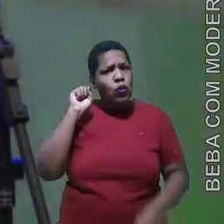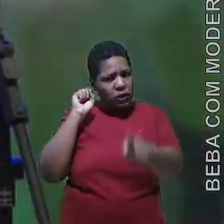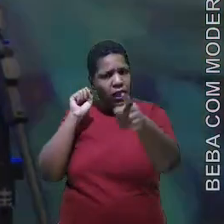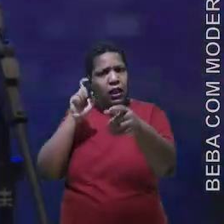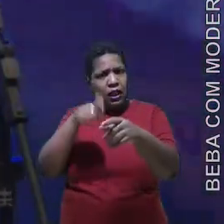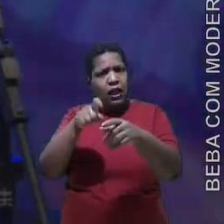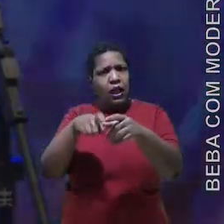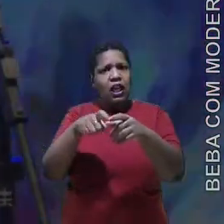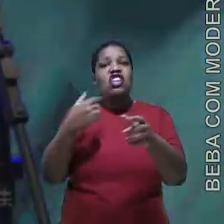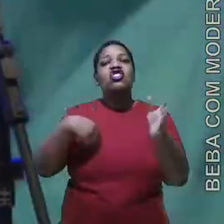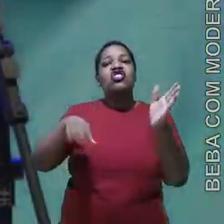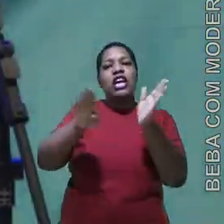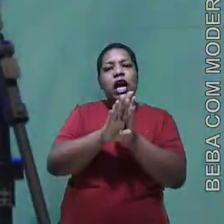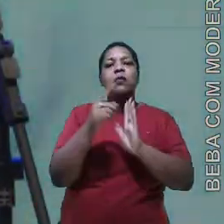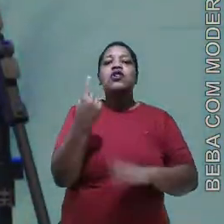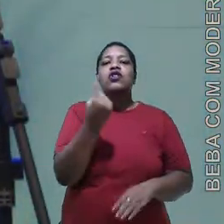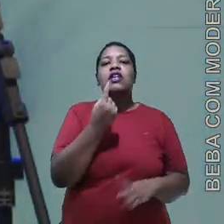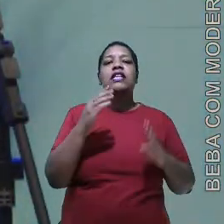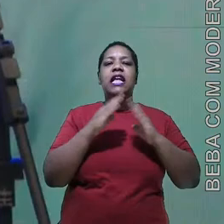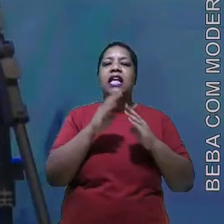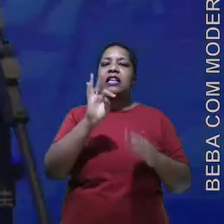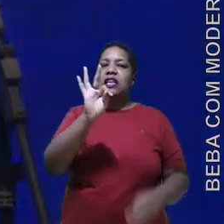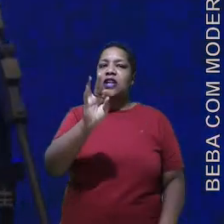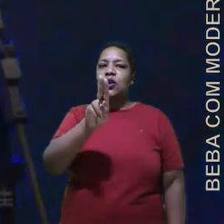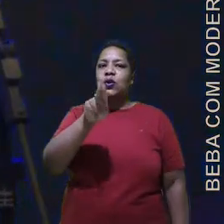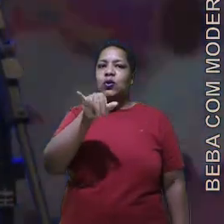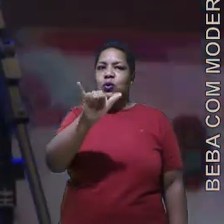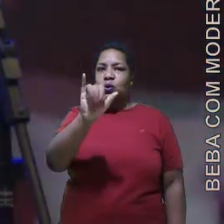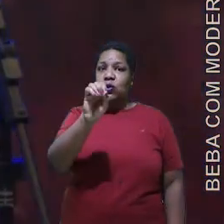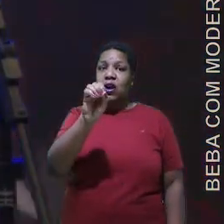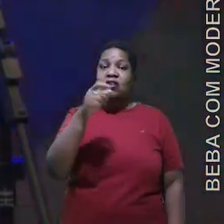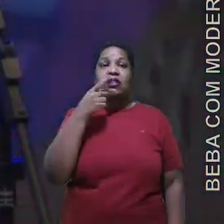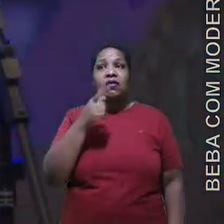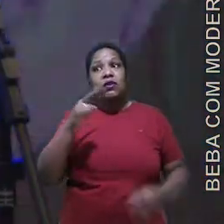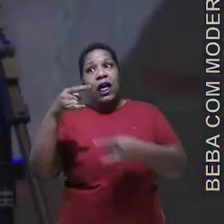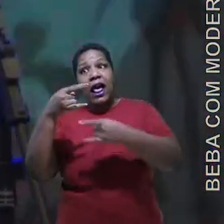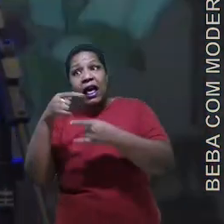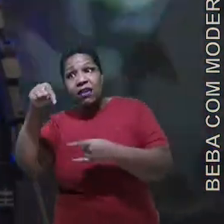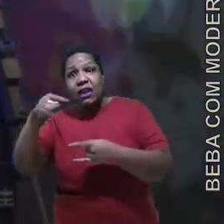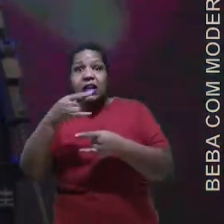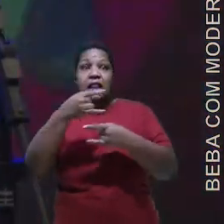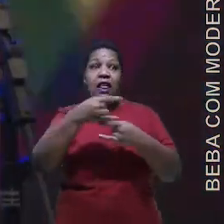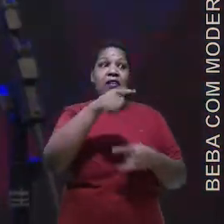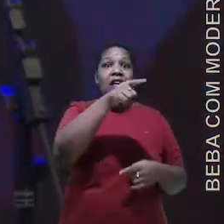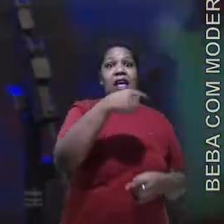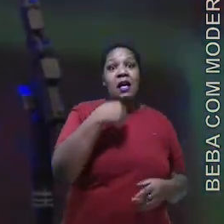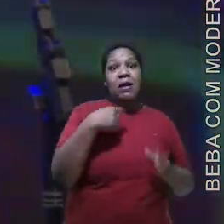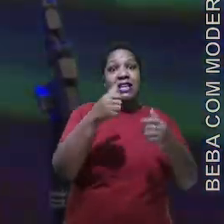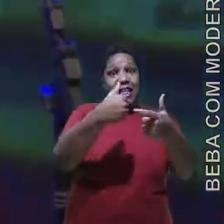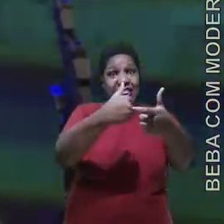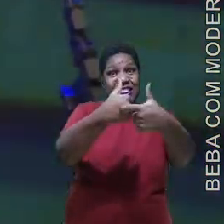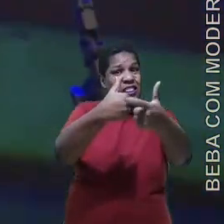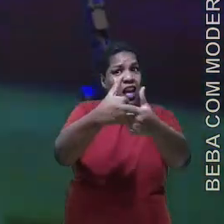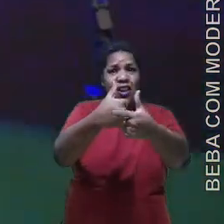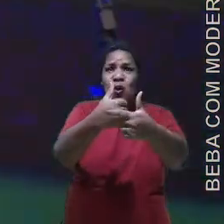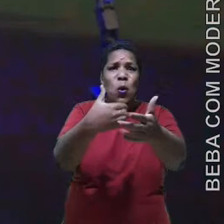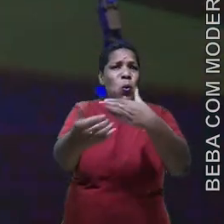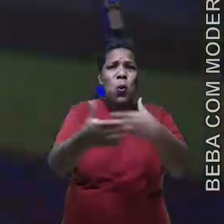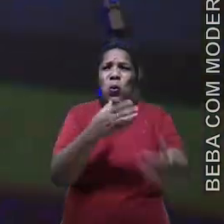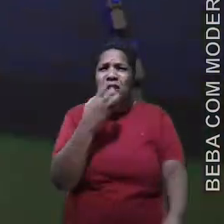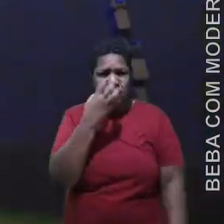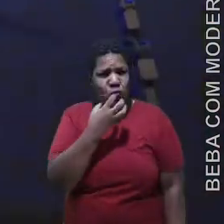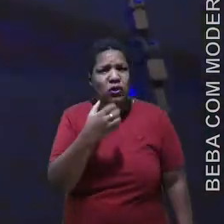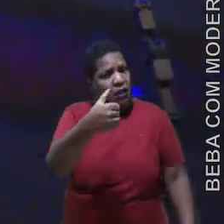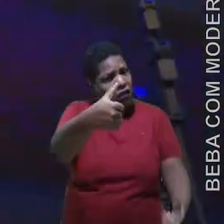escuta a gente dá o play aí no disco Nossa plataforma porque se vocês não sabe nós estamos assim fazendo uma live aqui outro ali mas o negócio ó o